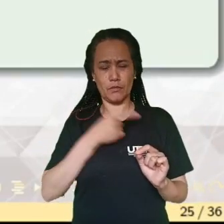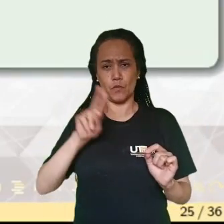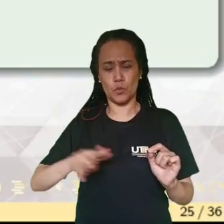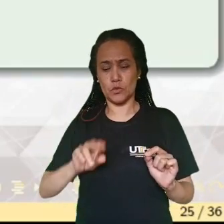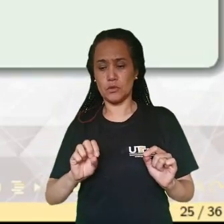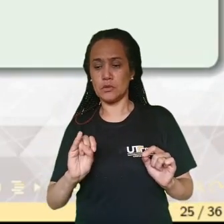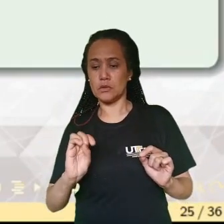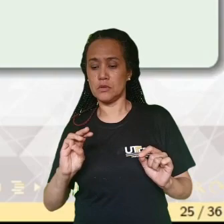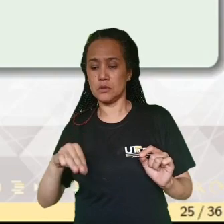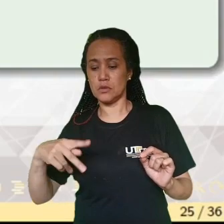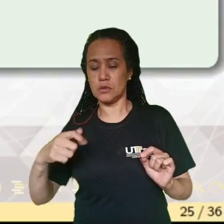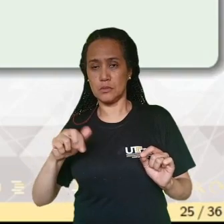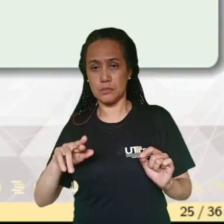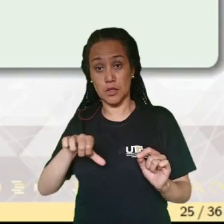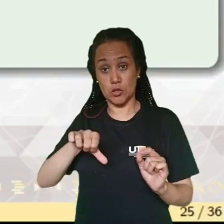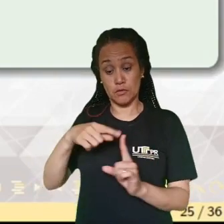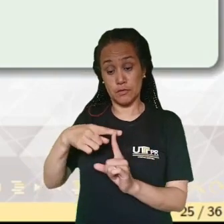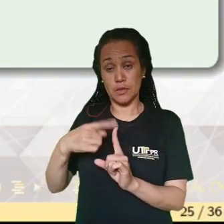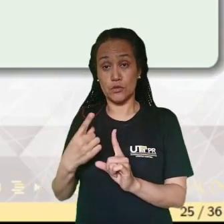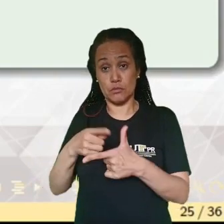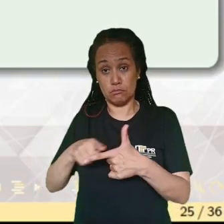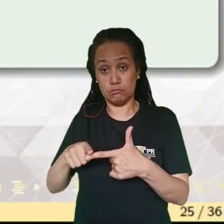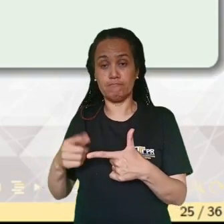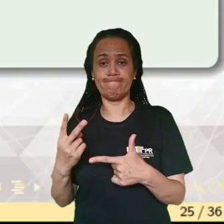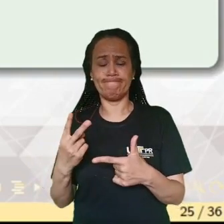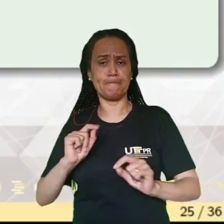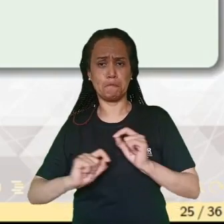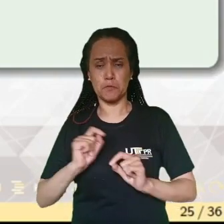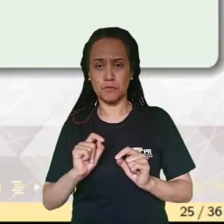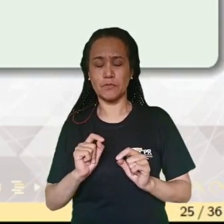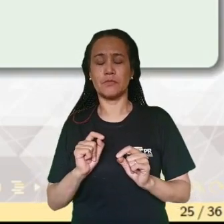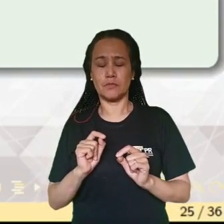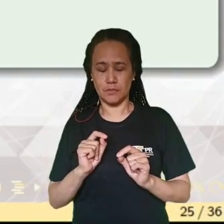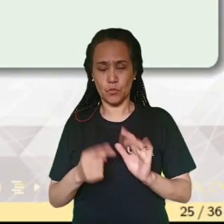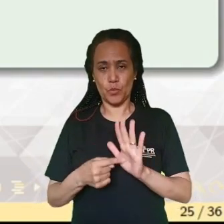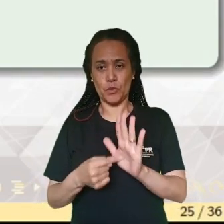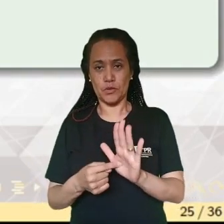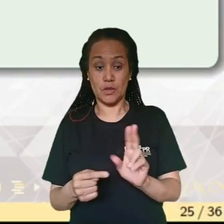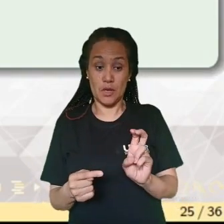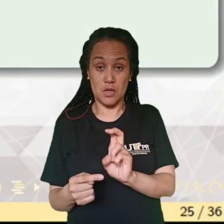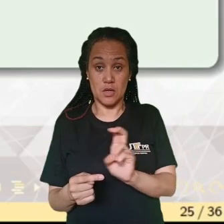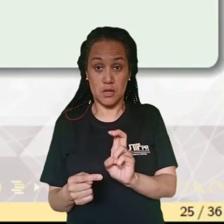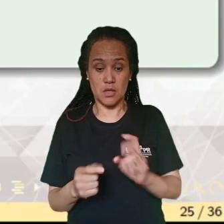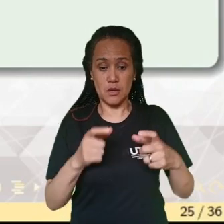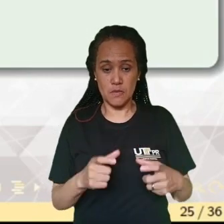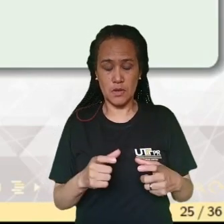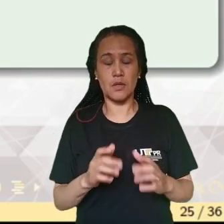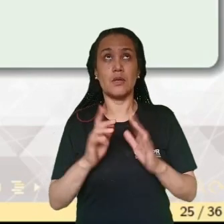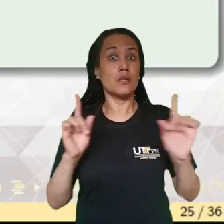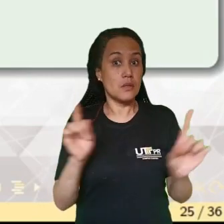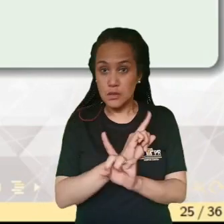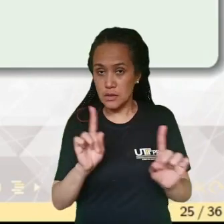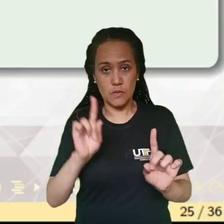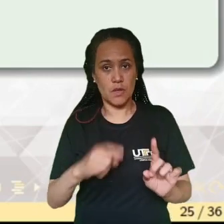utilizar o caso ímpar. 9 mais 1 sobre 2 significa que ele está onde? Na quinta posição. Não é